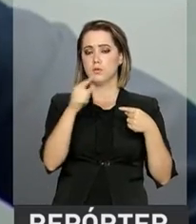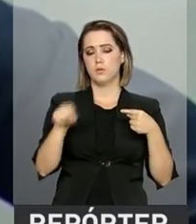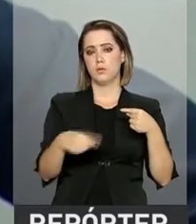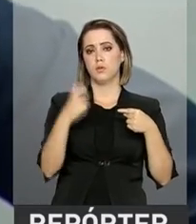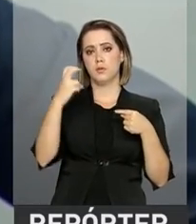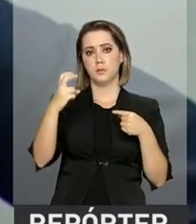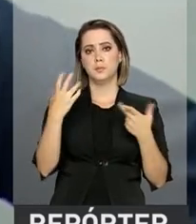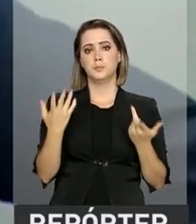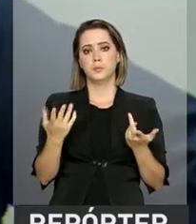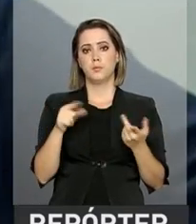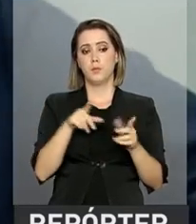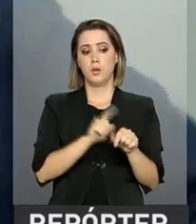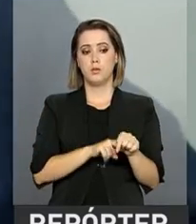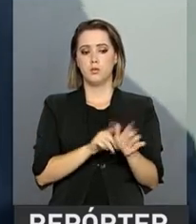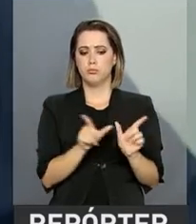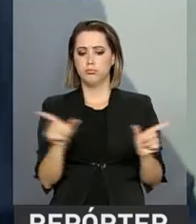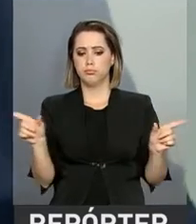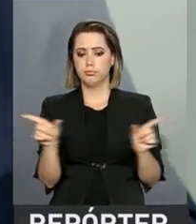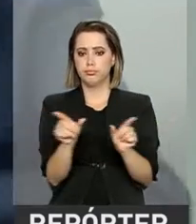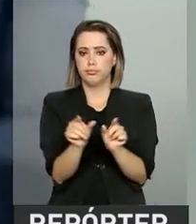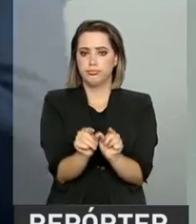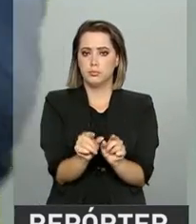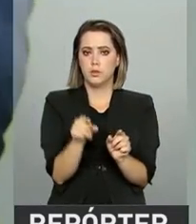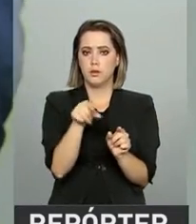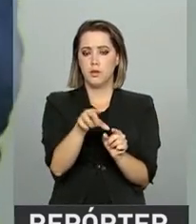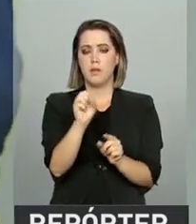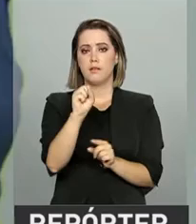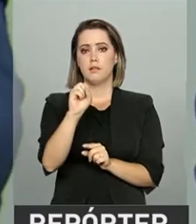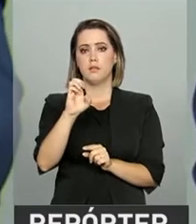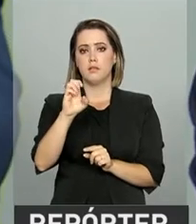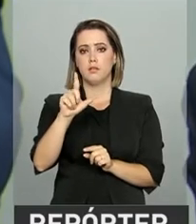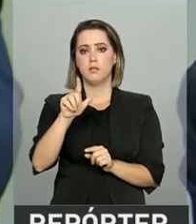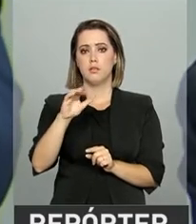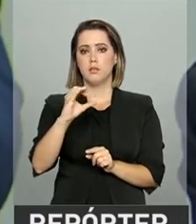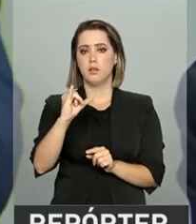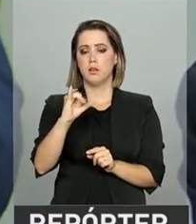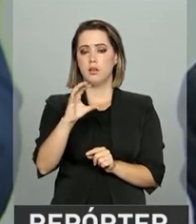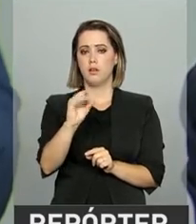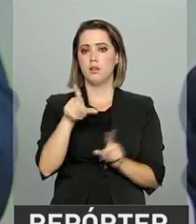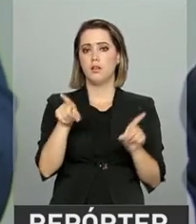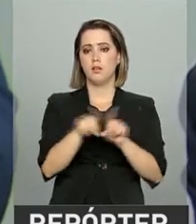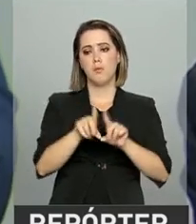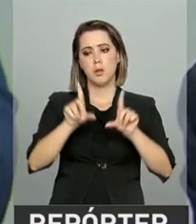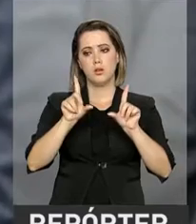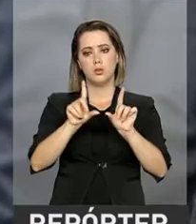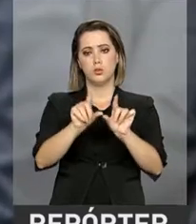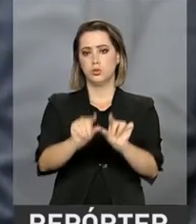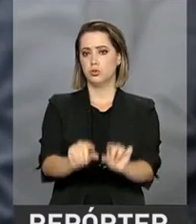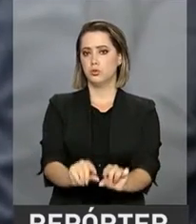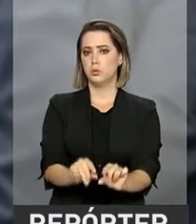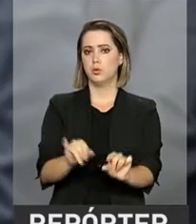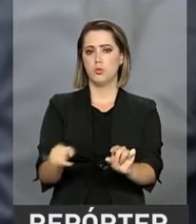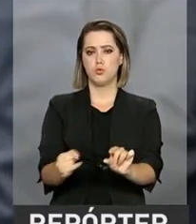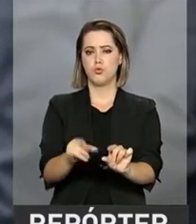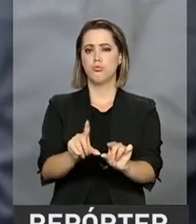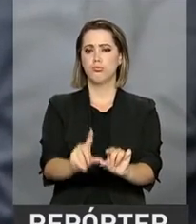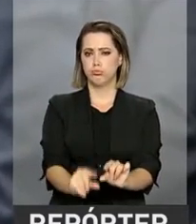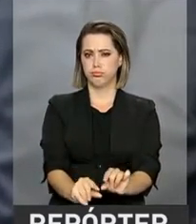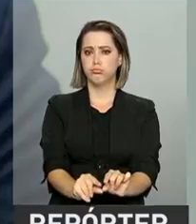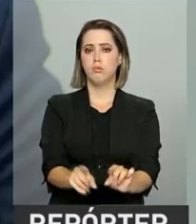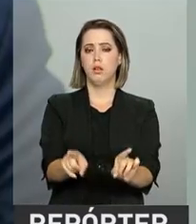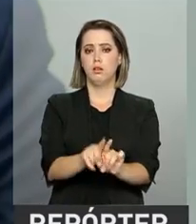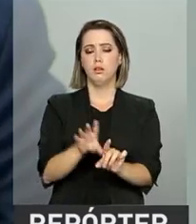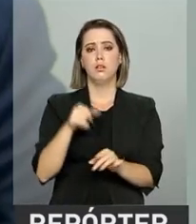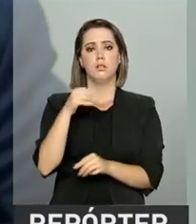tempo curtíssimo, não é? A Selic vem caindo, os juros estão começando a cair e vão cair.